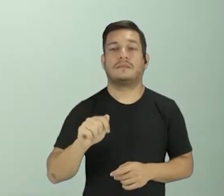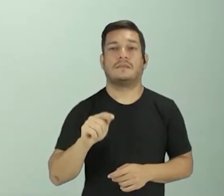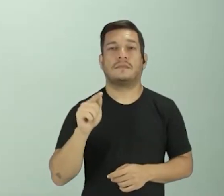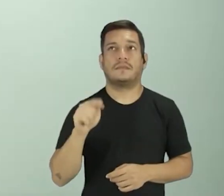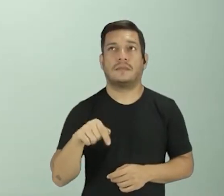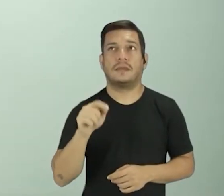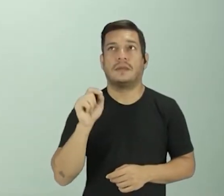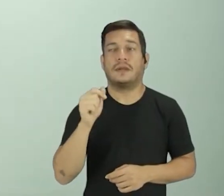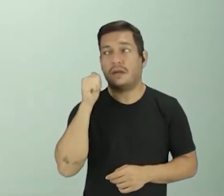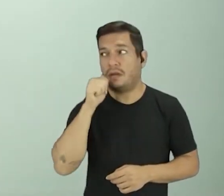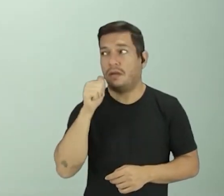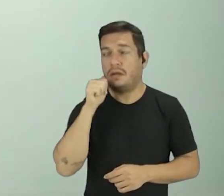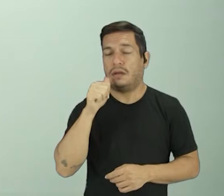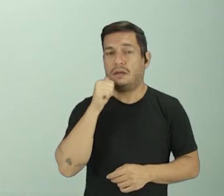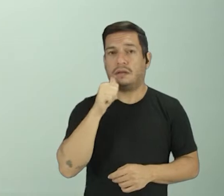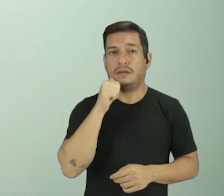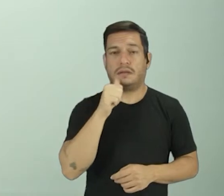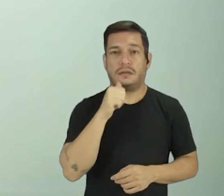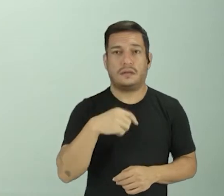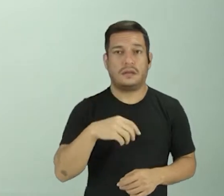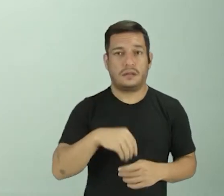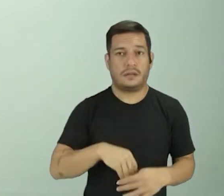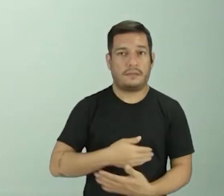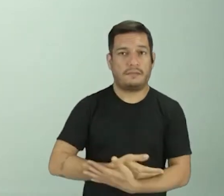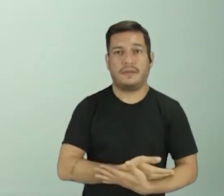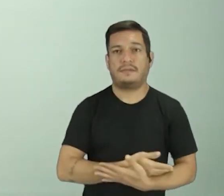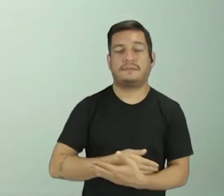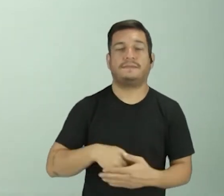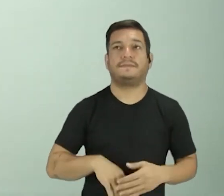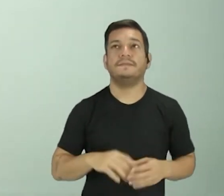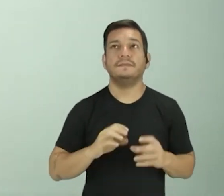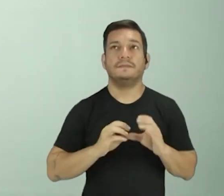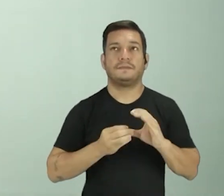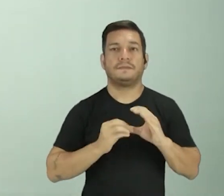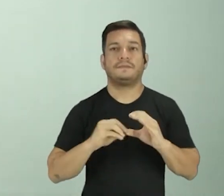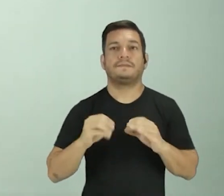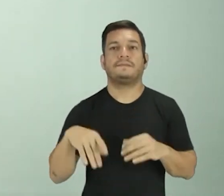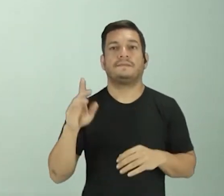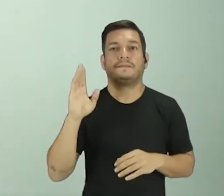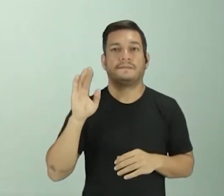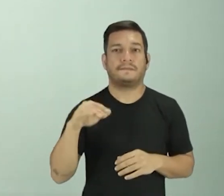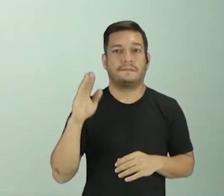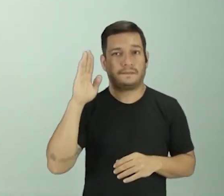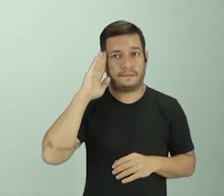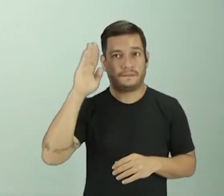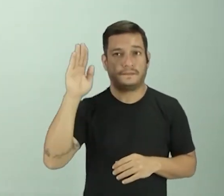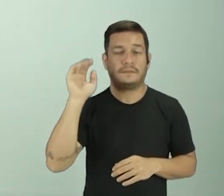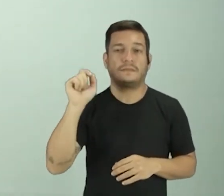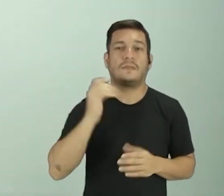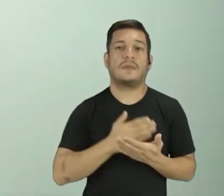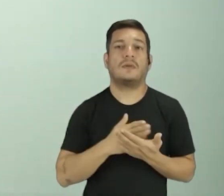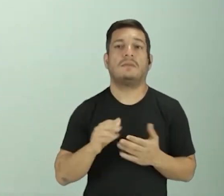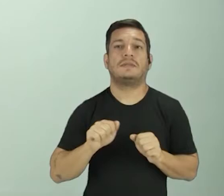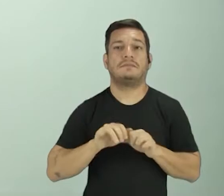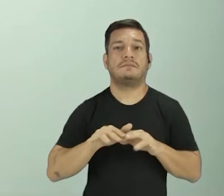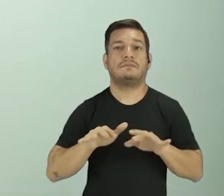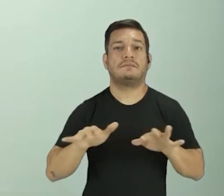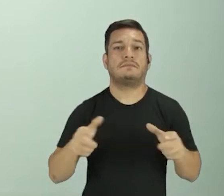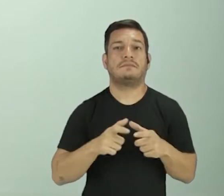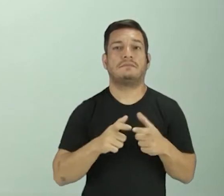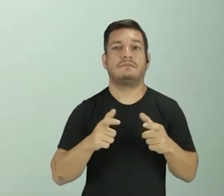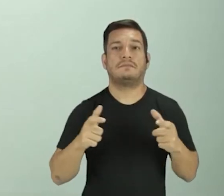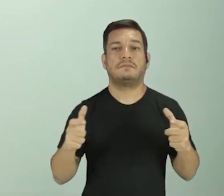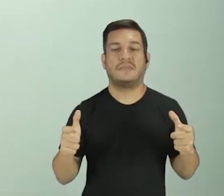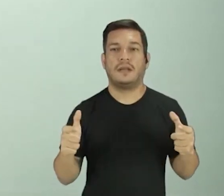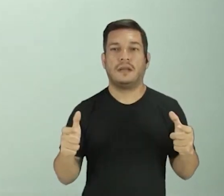quando a menina ainda está na barriga da mãe dela, as células primordiais elas começam a se proliferar e